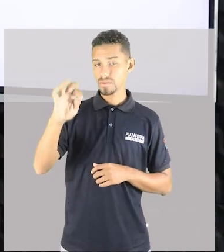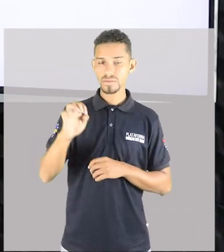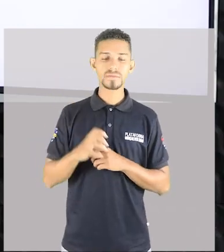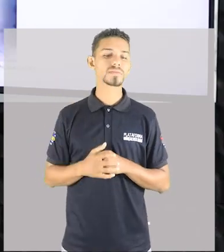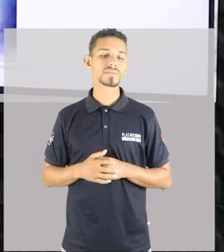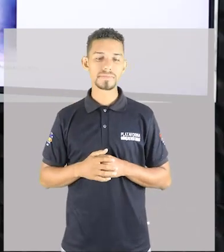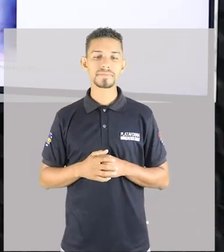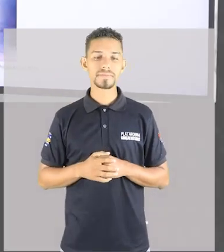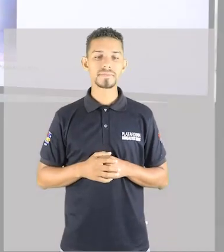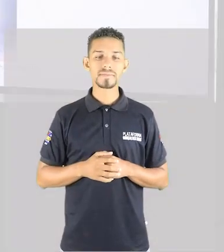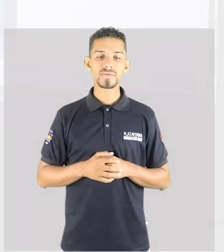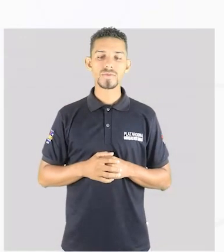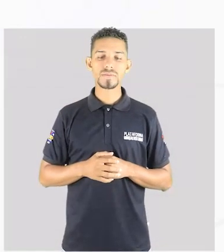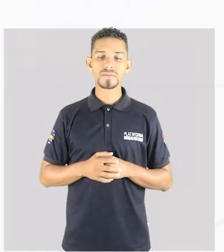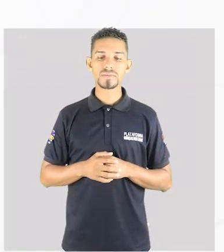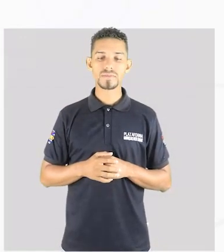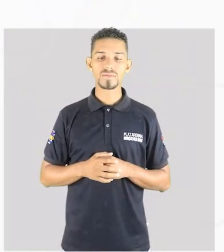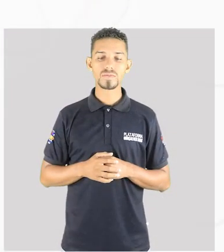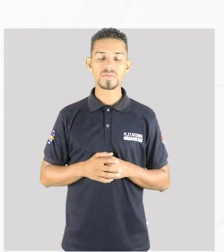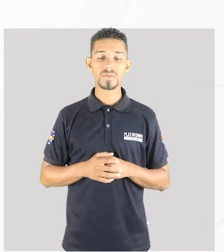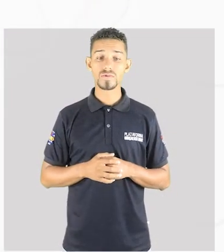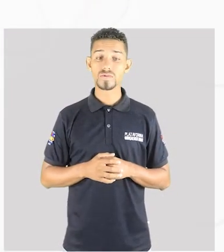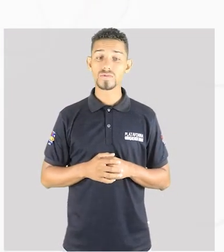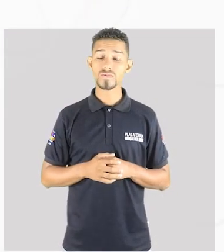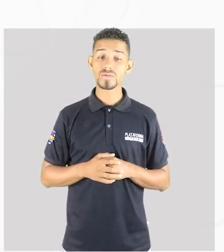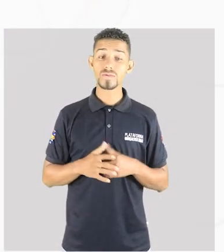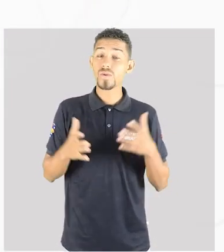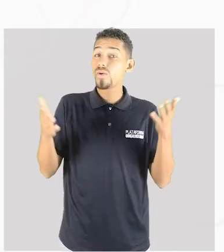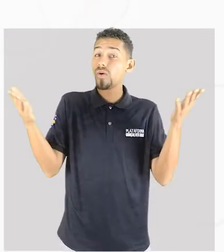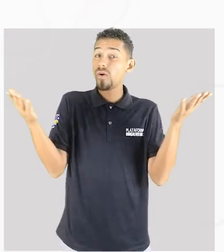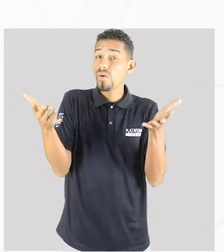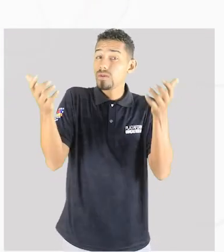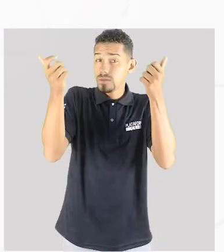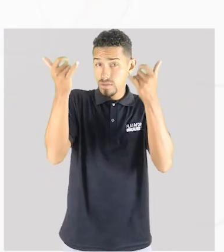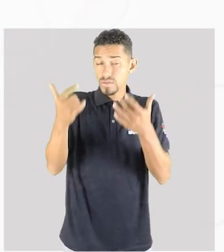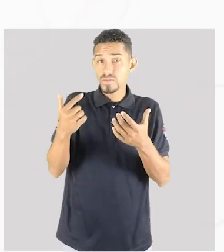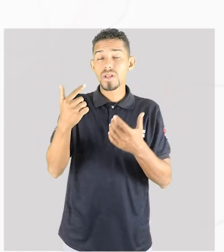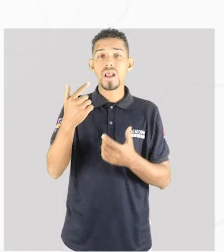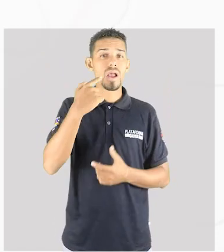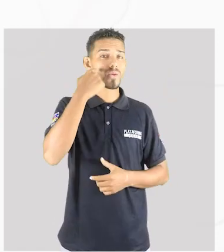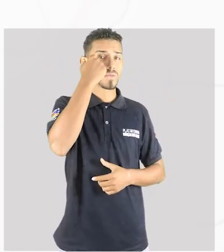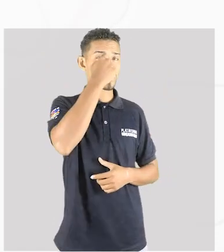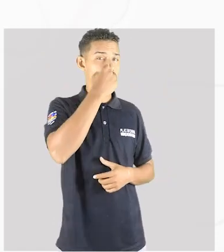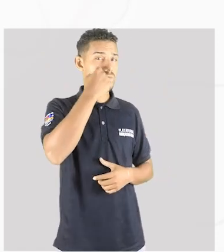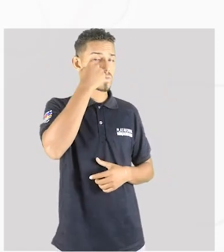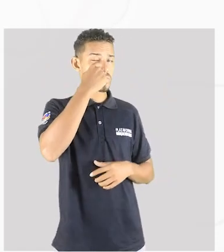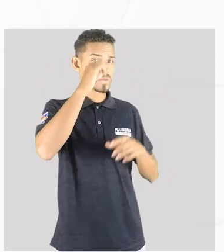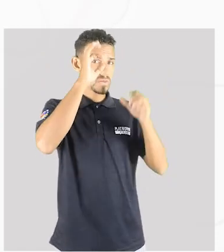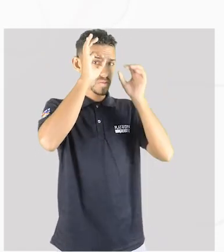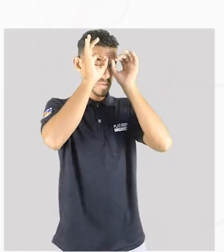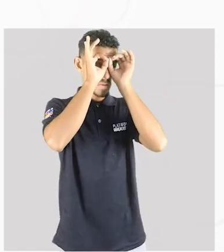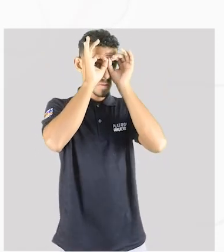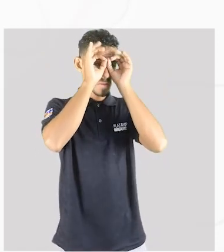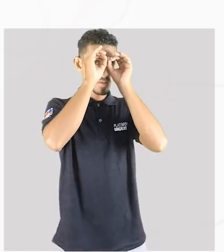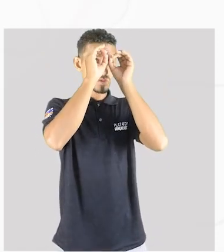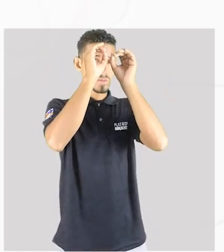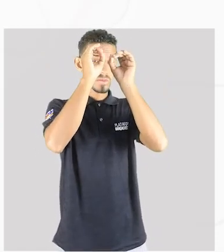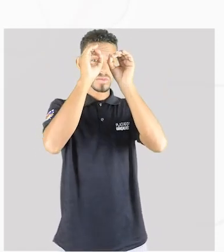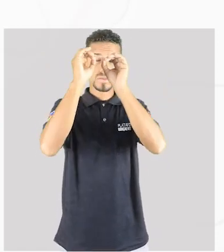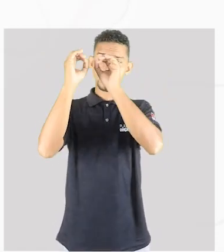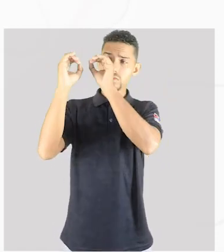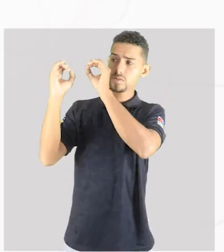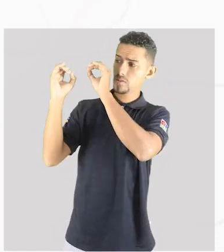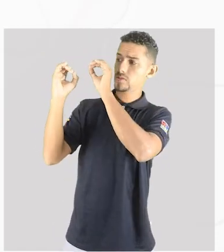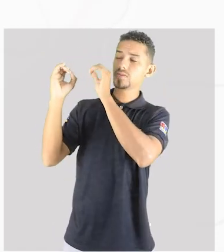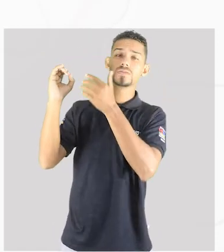Vamos lá. O nosso instrumento hoje é o olho humano, certo? Além desses instrumentos